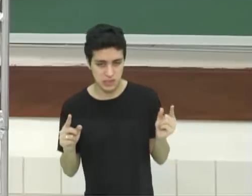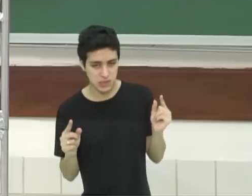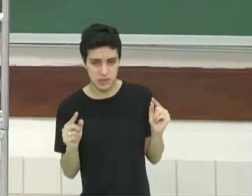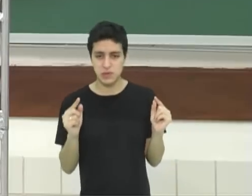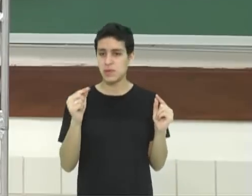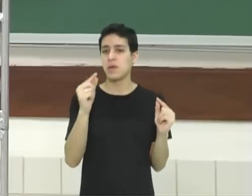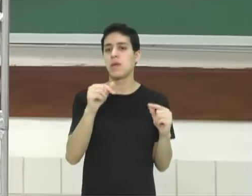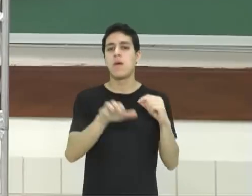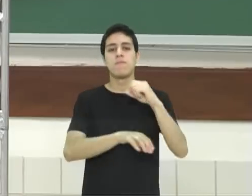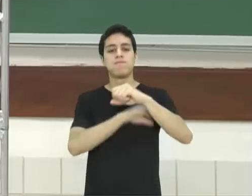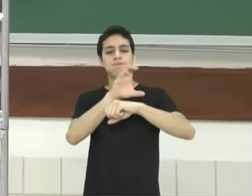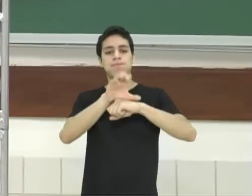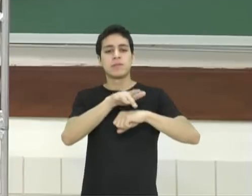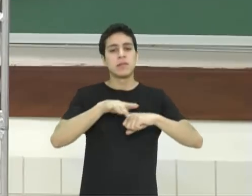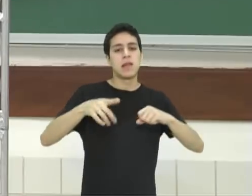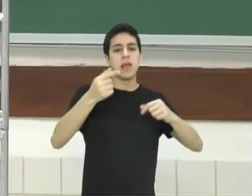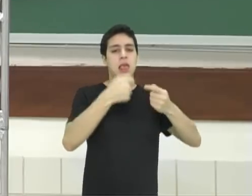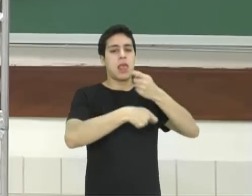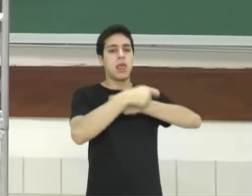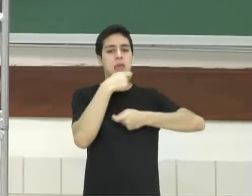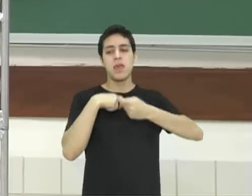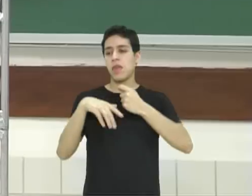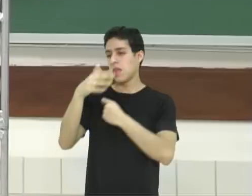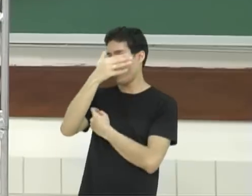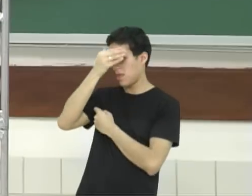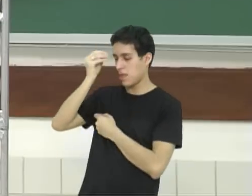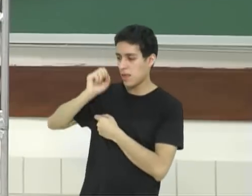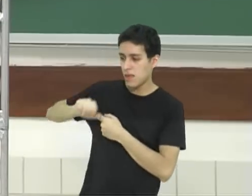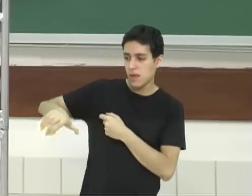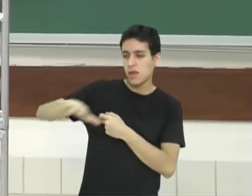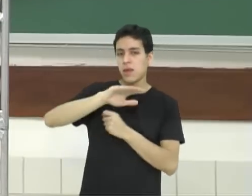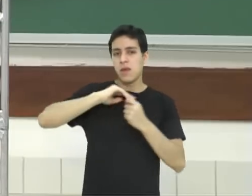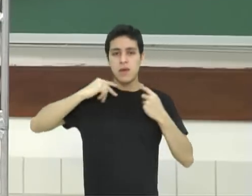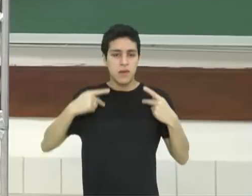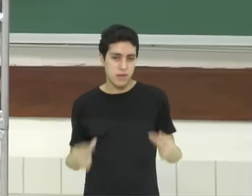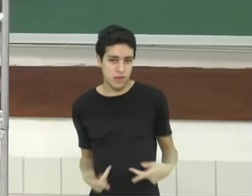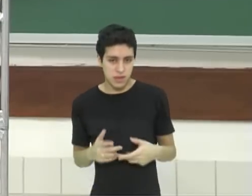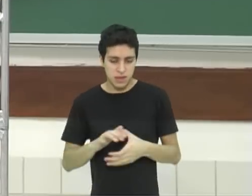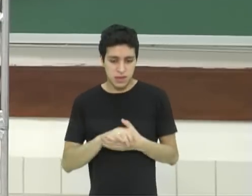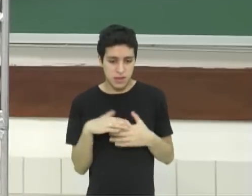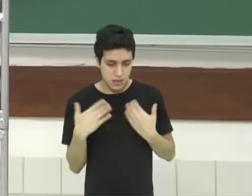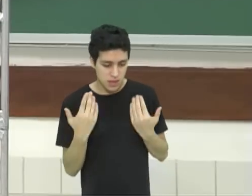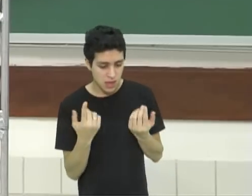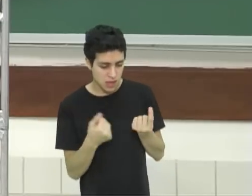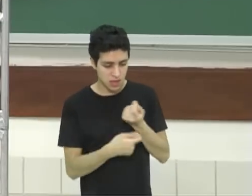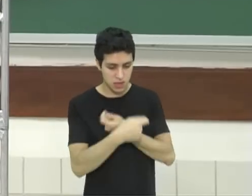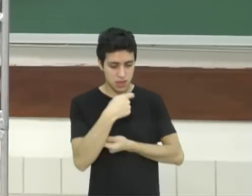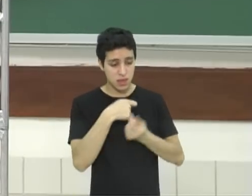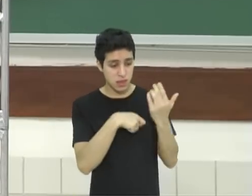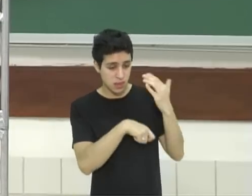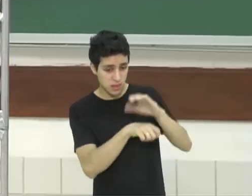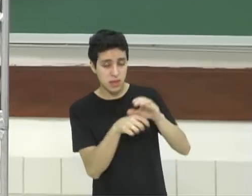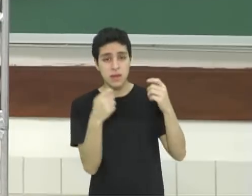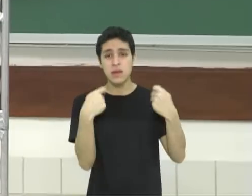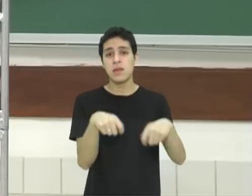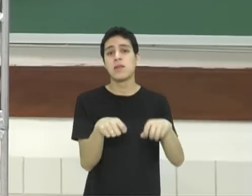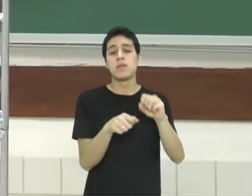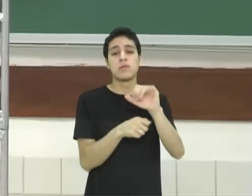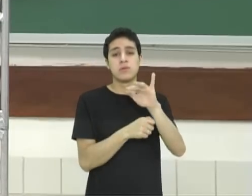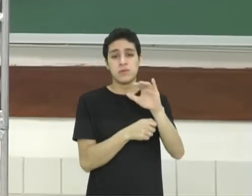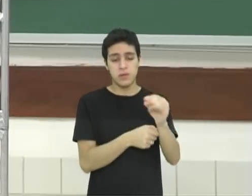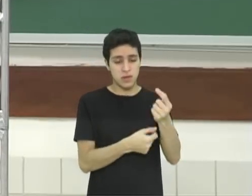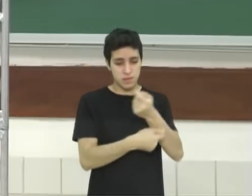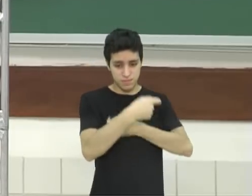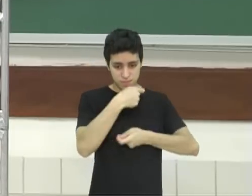o subsídio para a economia e esquecer da parte humana. Então, os investimentos têm que ser socioeconômicos. Vou